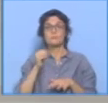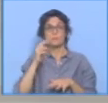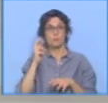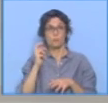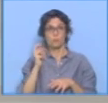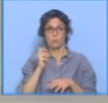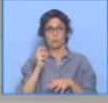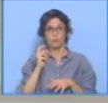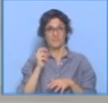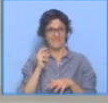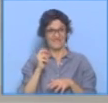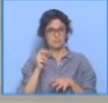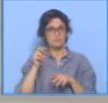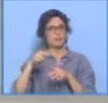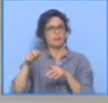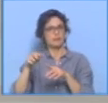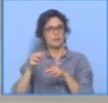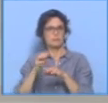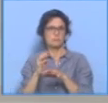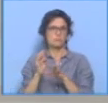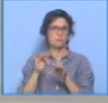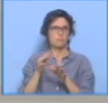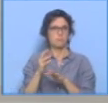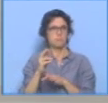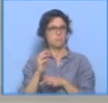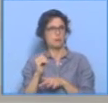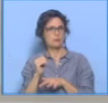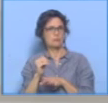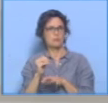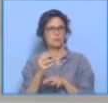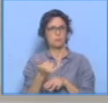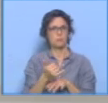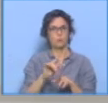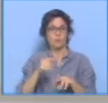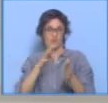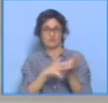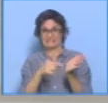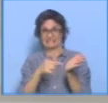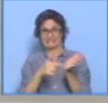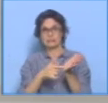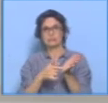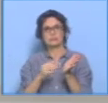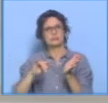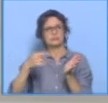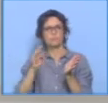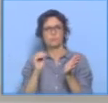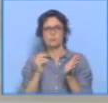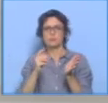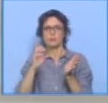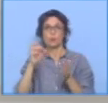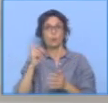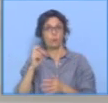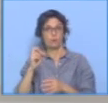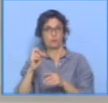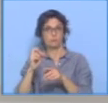Este discurso tem que ser pelo menos depois do século VIII, antes de Cristo, que é a altura em que o povo de Israel